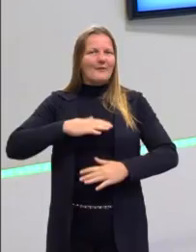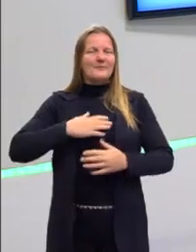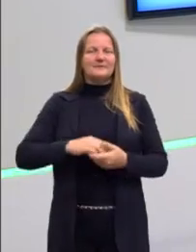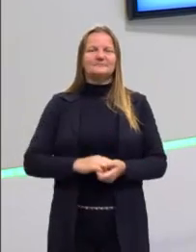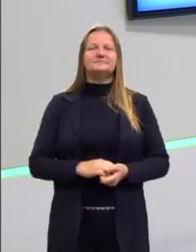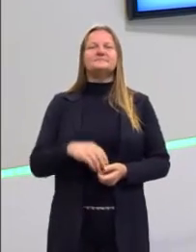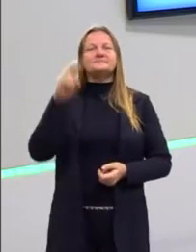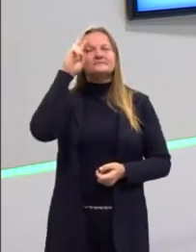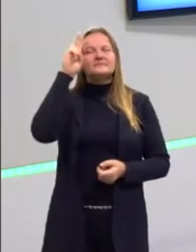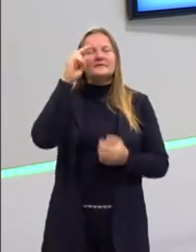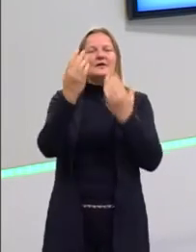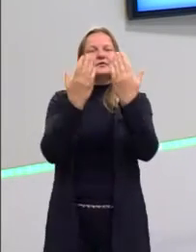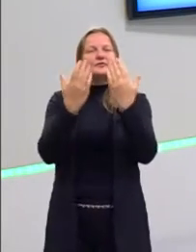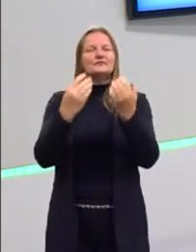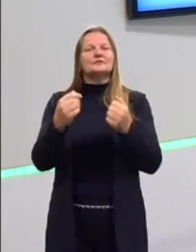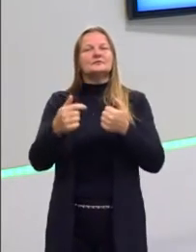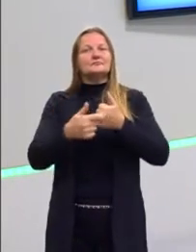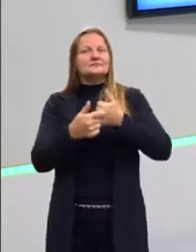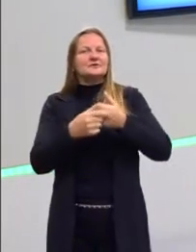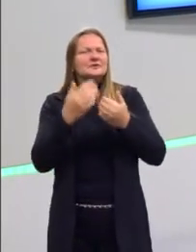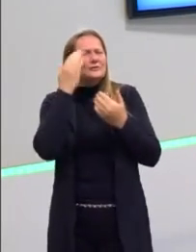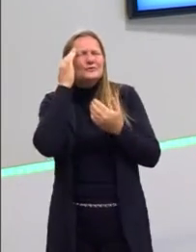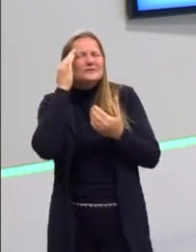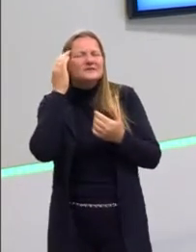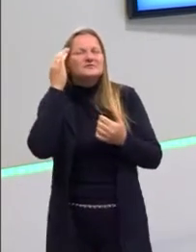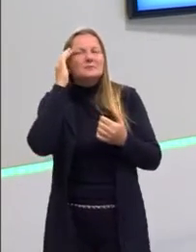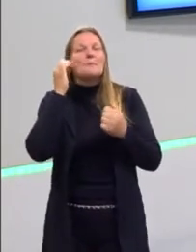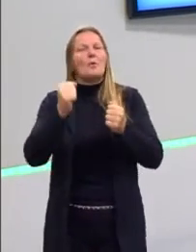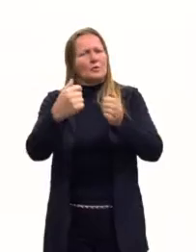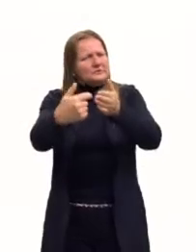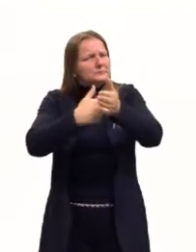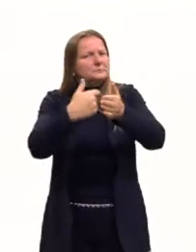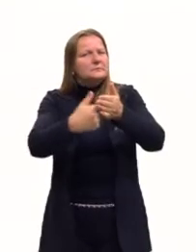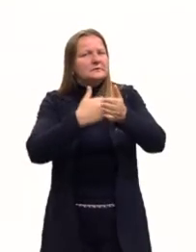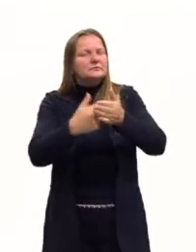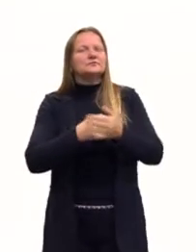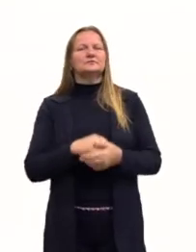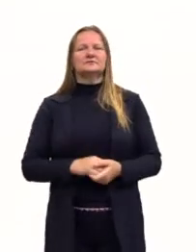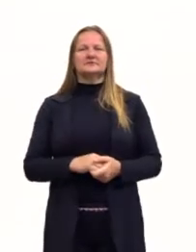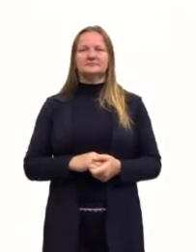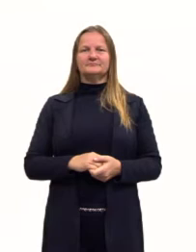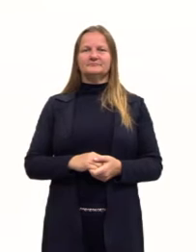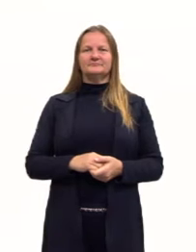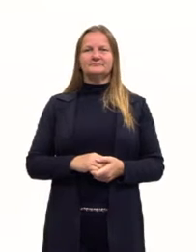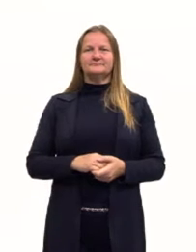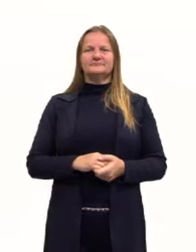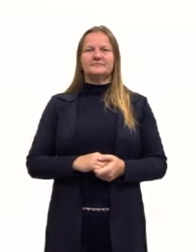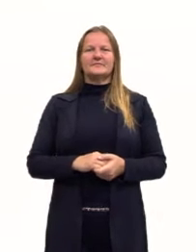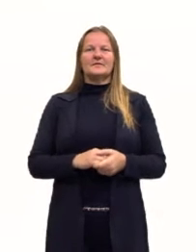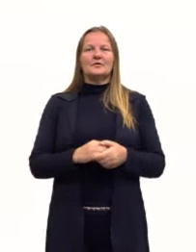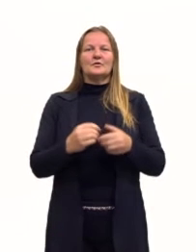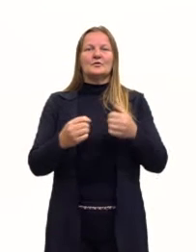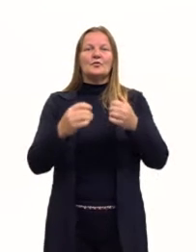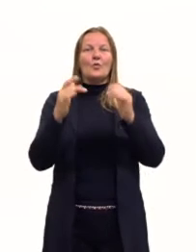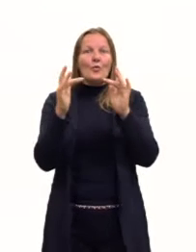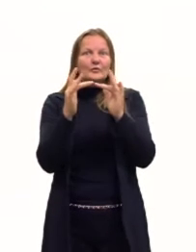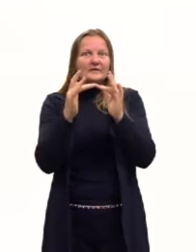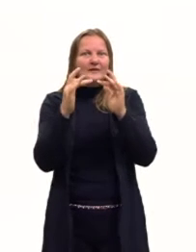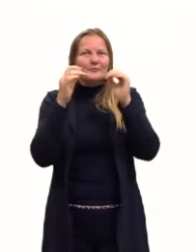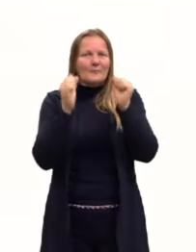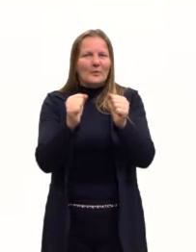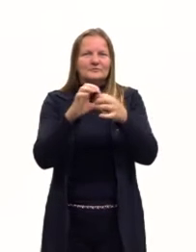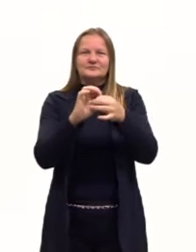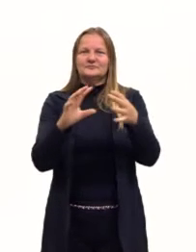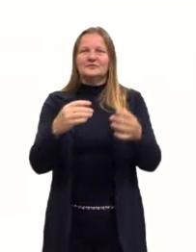lembra tirar dúvida professora não entendi professora eu queria sua me desce mais outras questões enfim tá lá o meus contatos